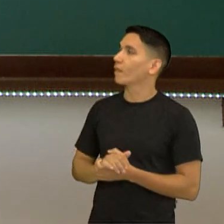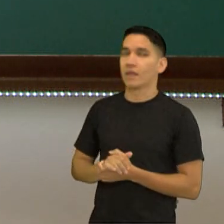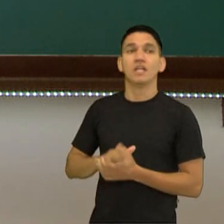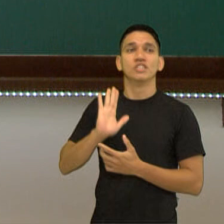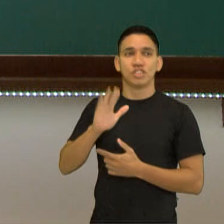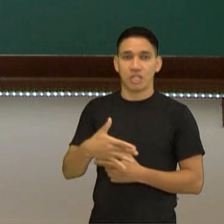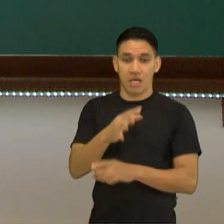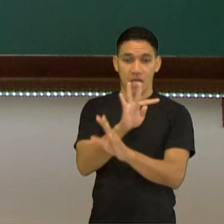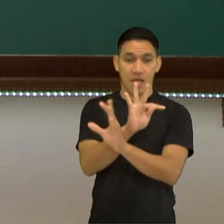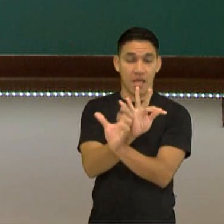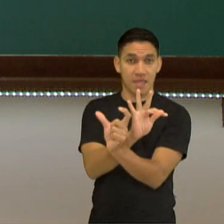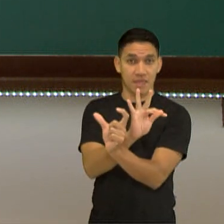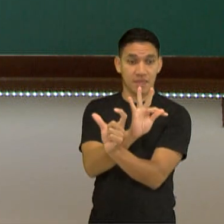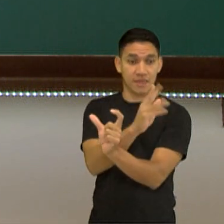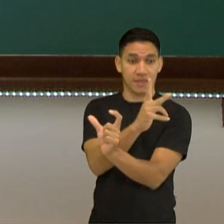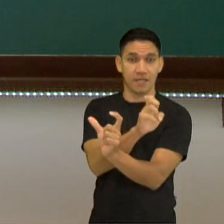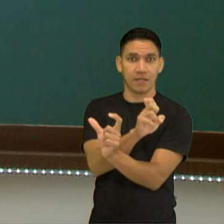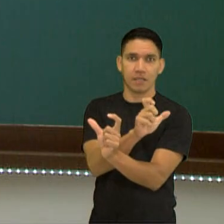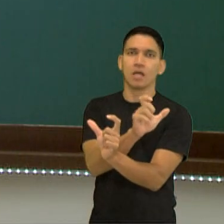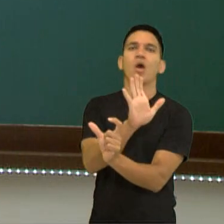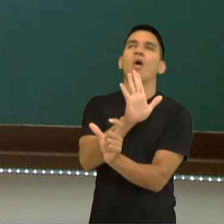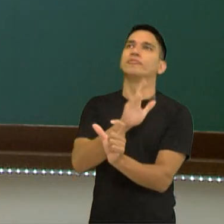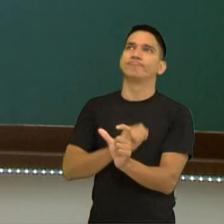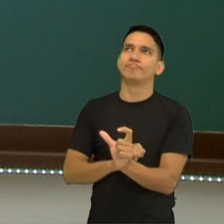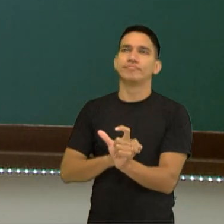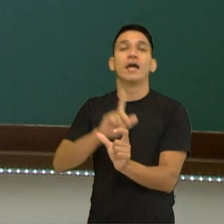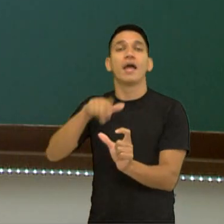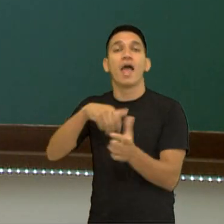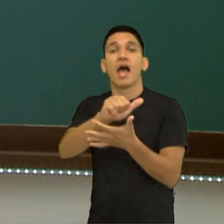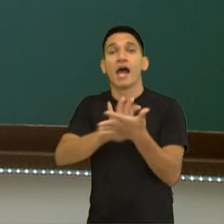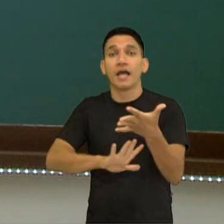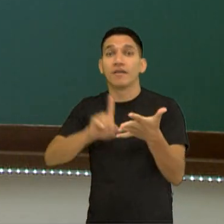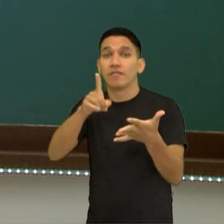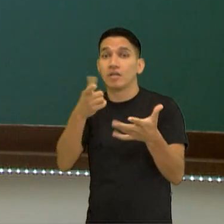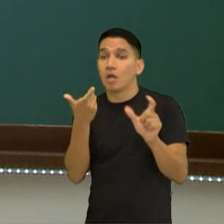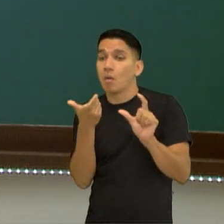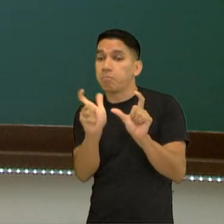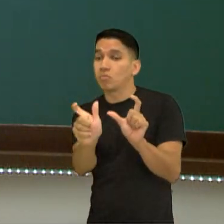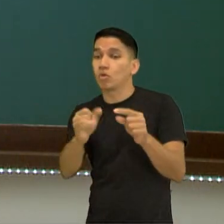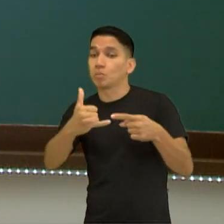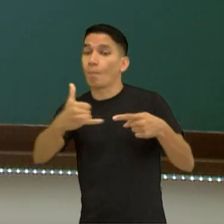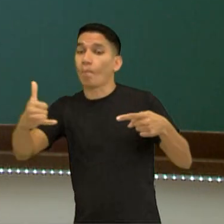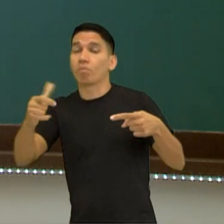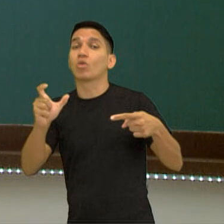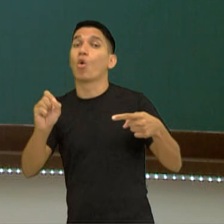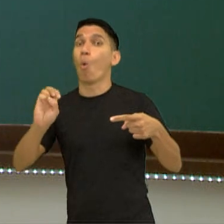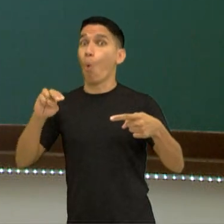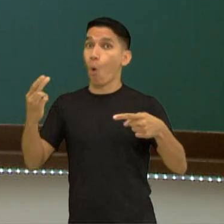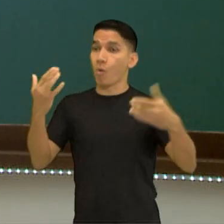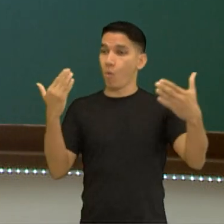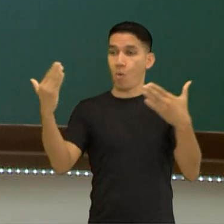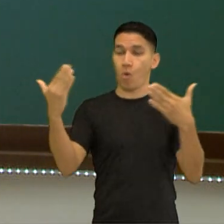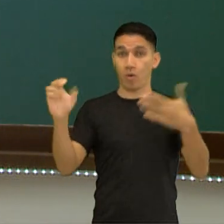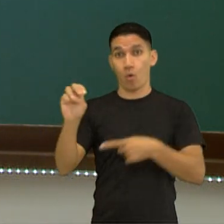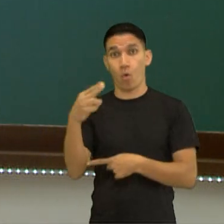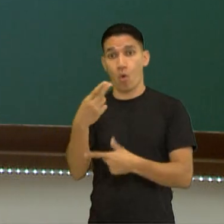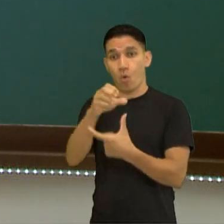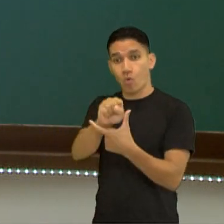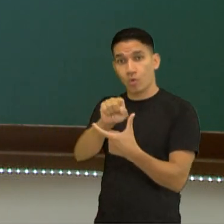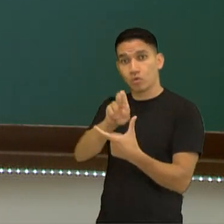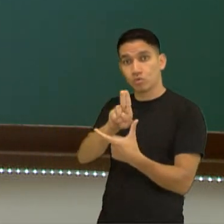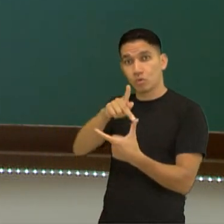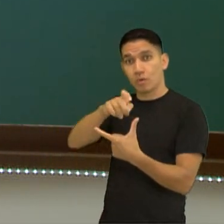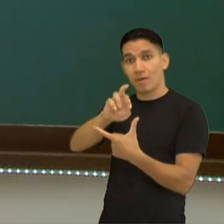coloquei o the. Gente, vamos supor que era um exercício para você completar as lacunas ou com comparativo ou com